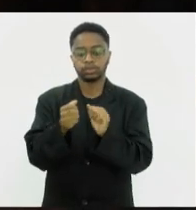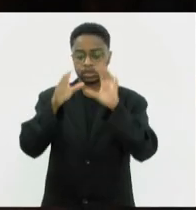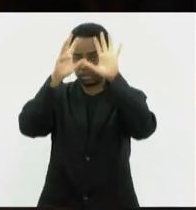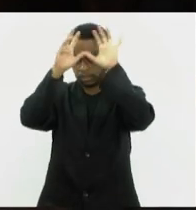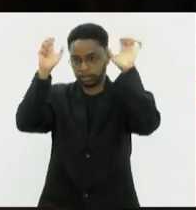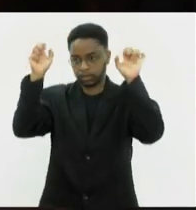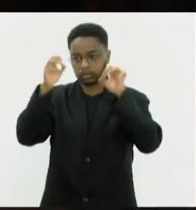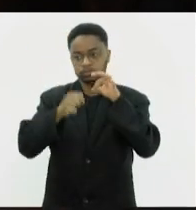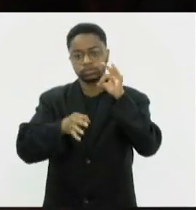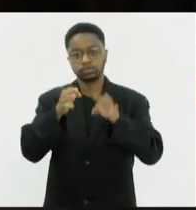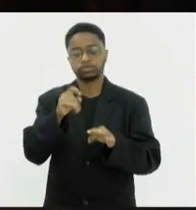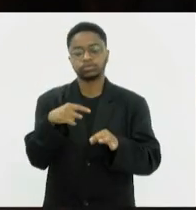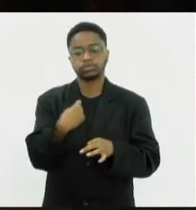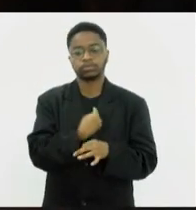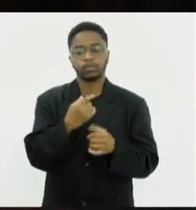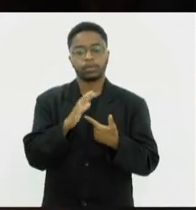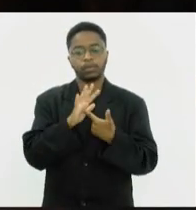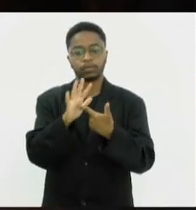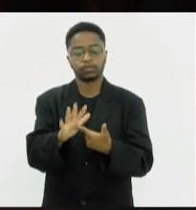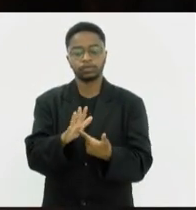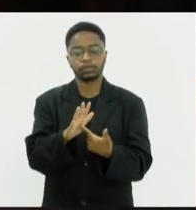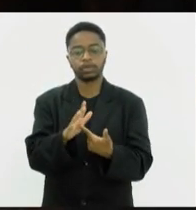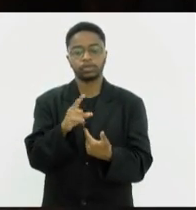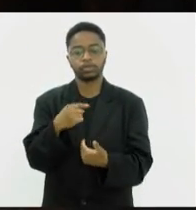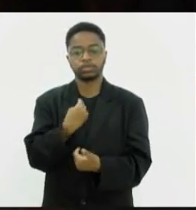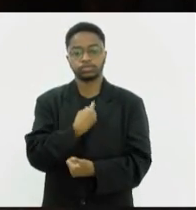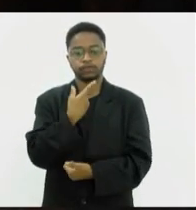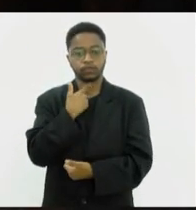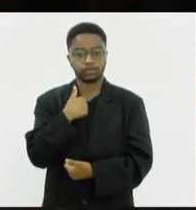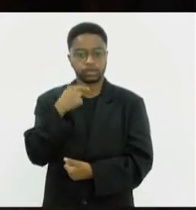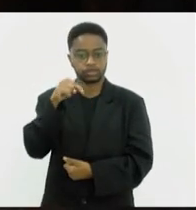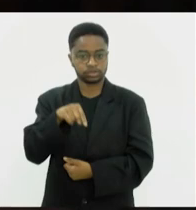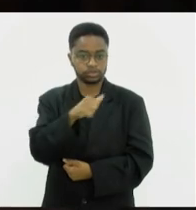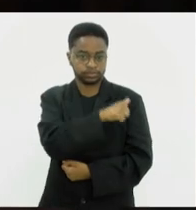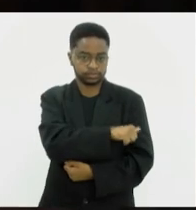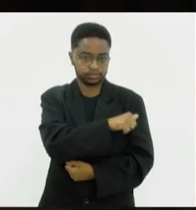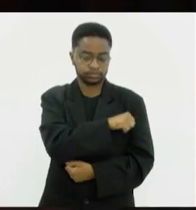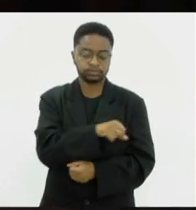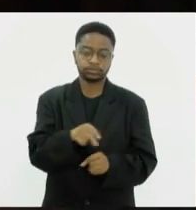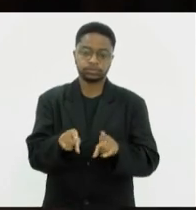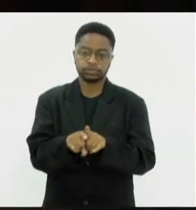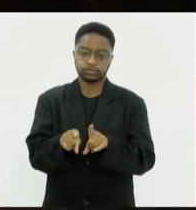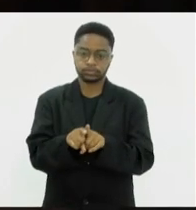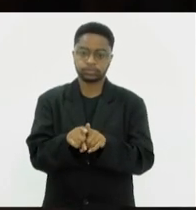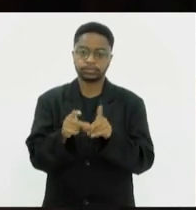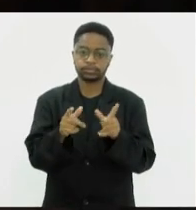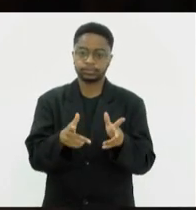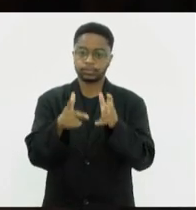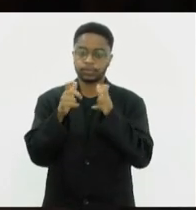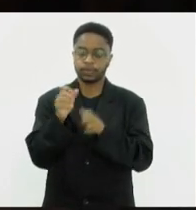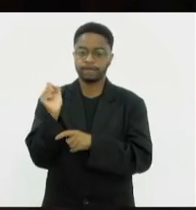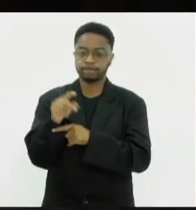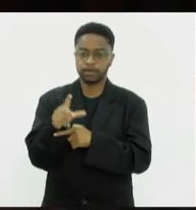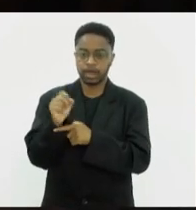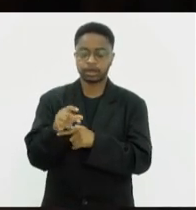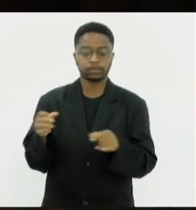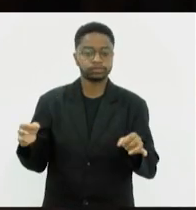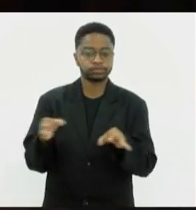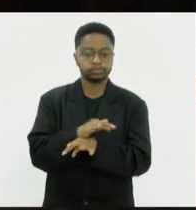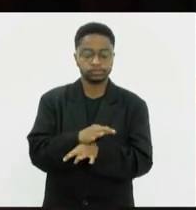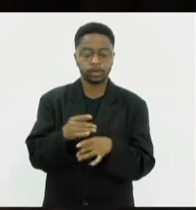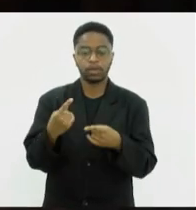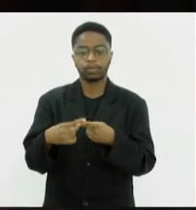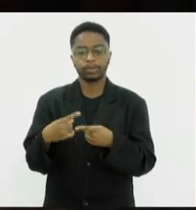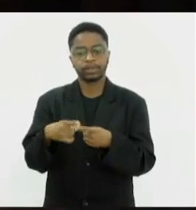possa externar o desejo do povo fluminense em ver essas vagas preenchidas que, por